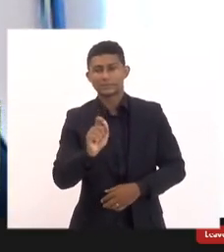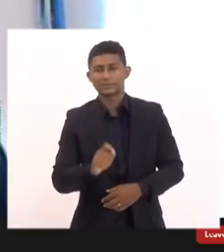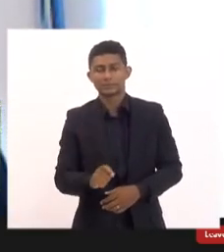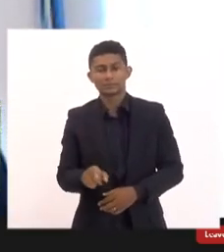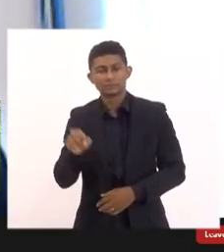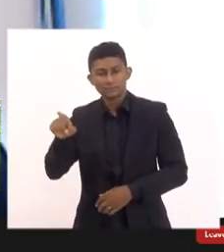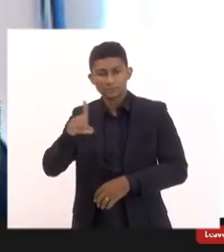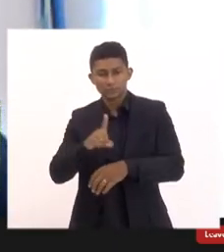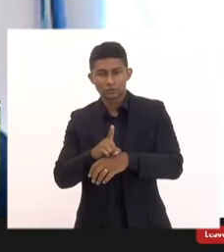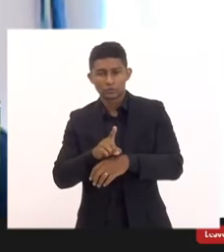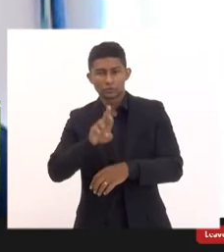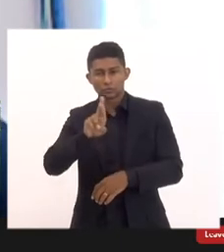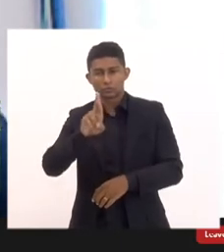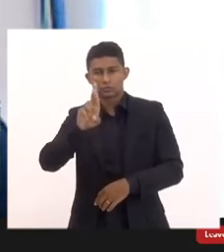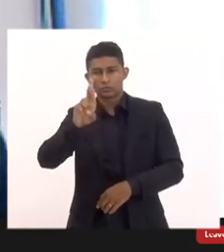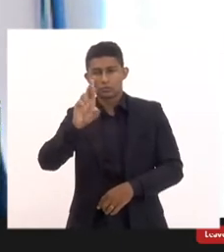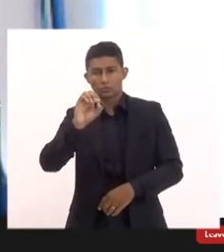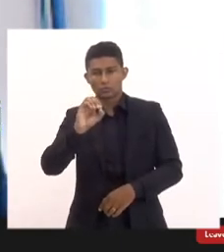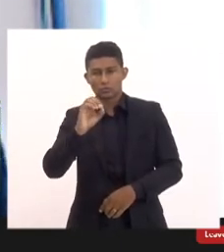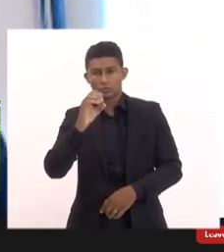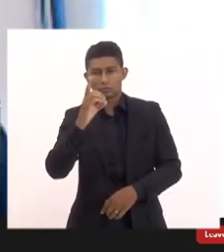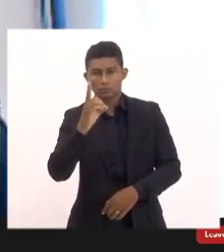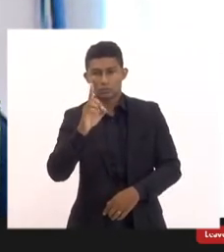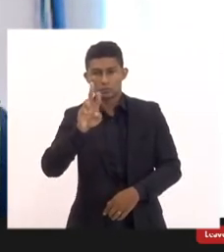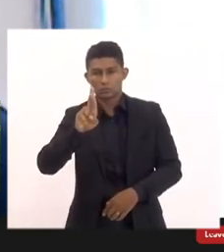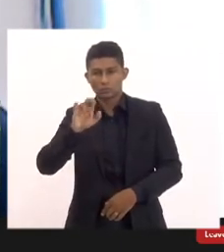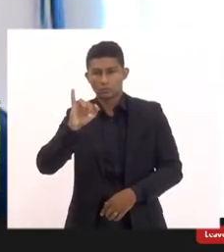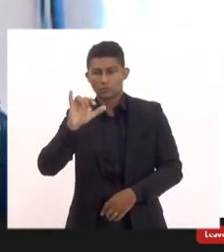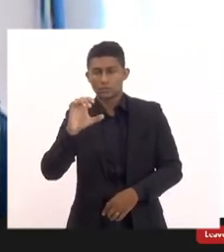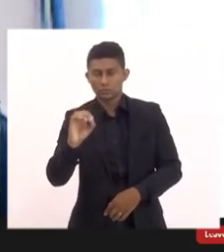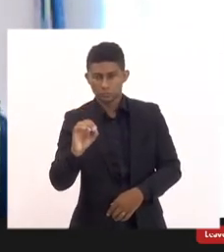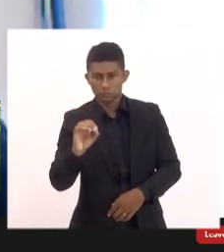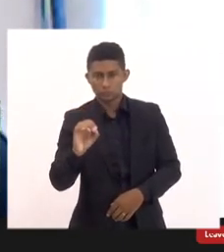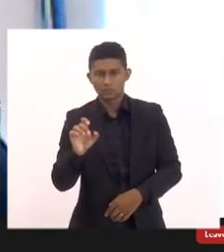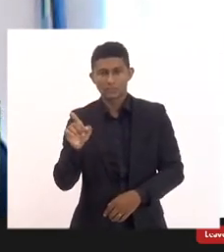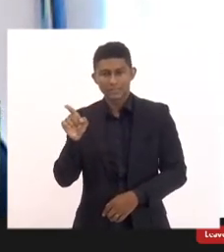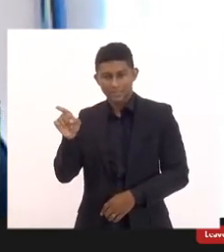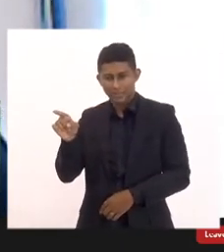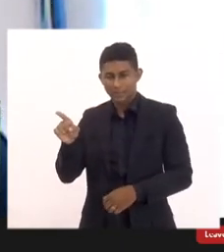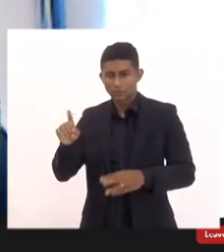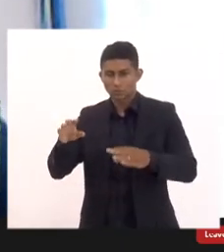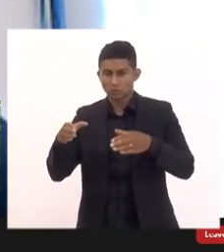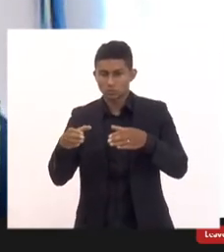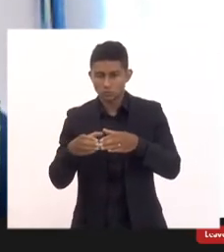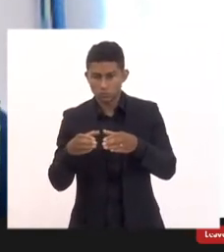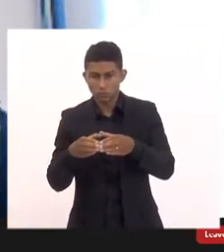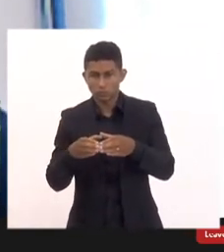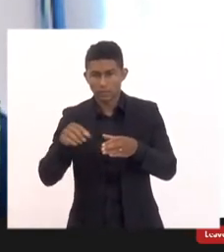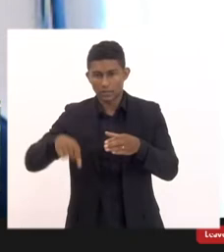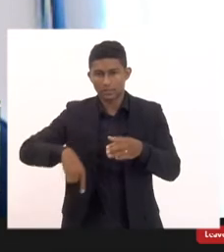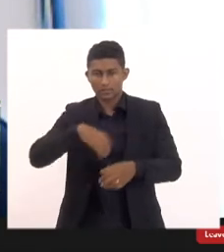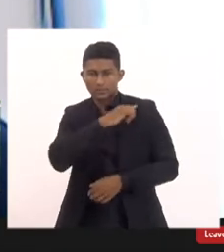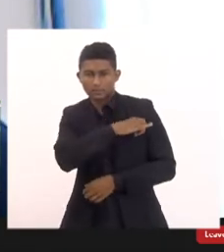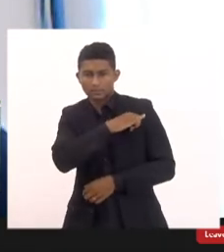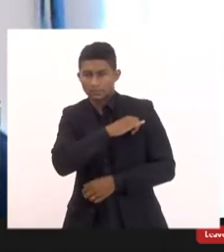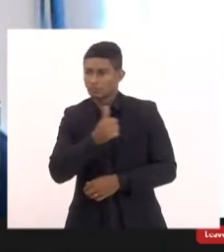doutor Rodrigo Azambuja, da Defensoria Pública do Estado do Rio de Janeiro. Bom dia,